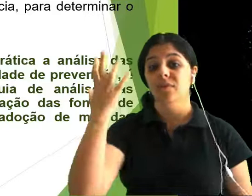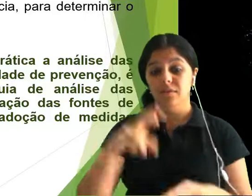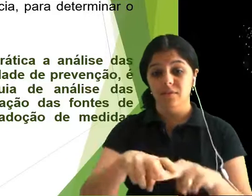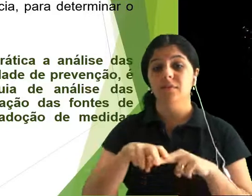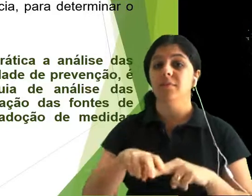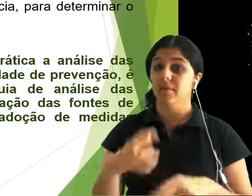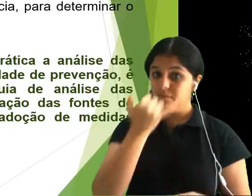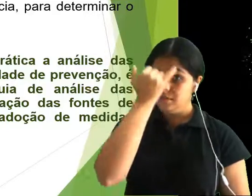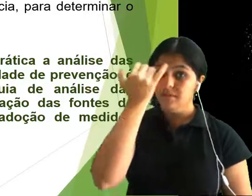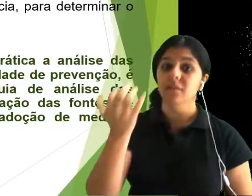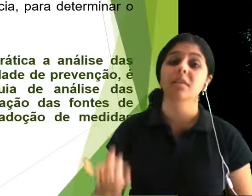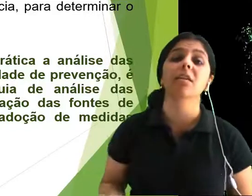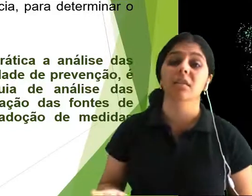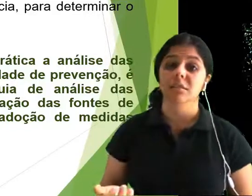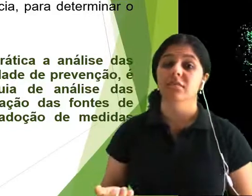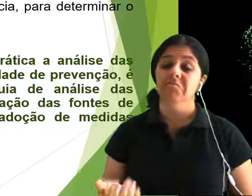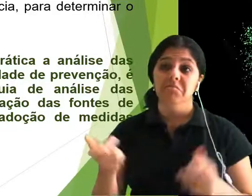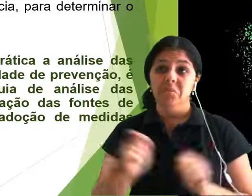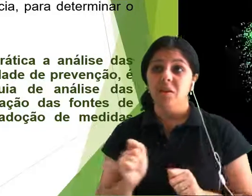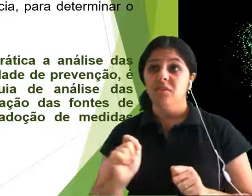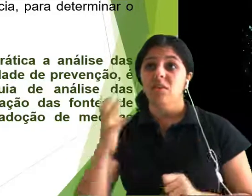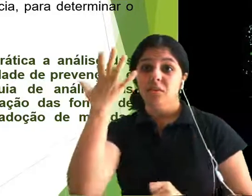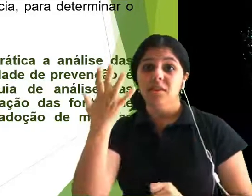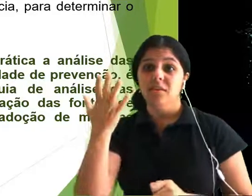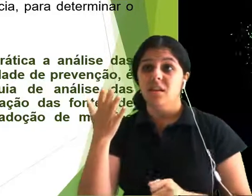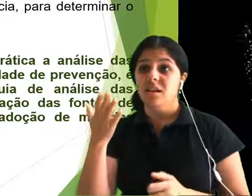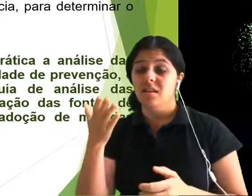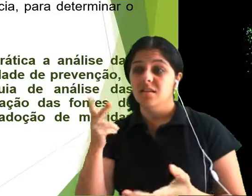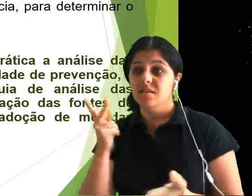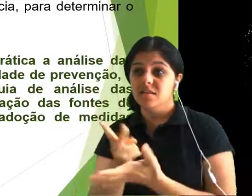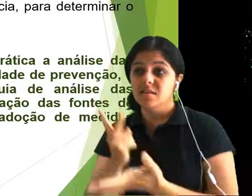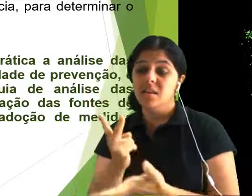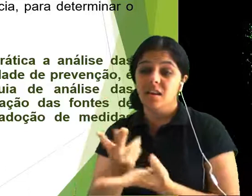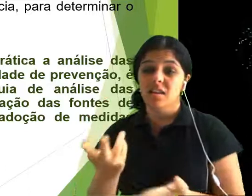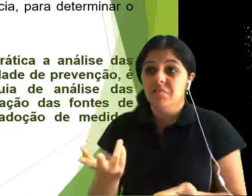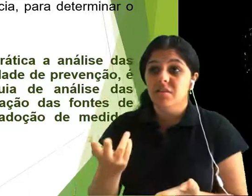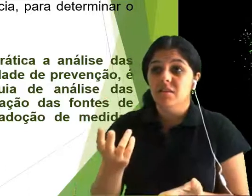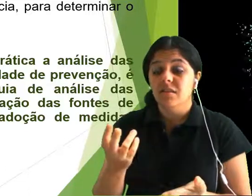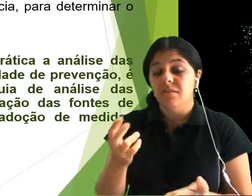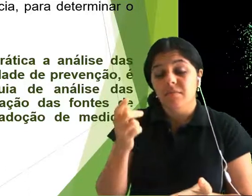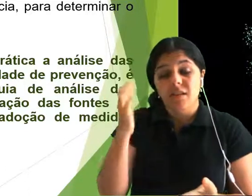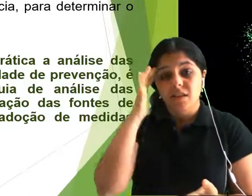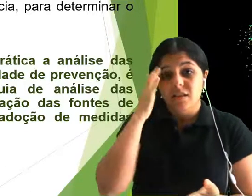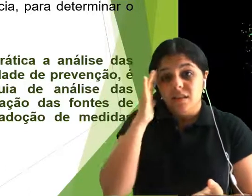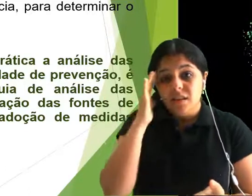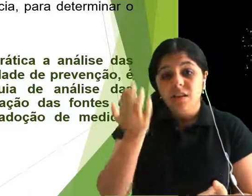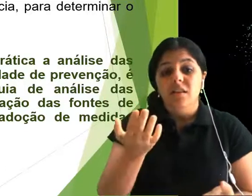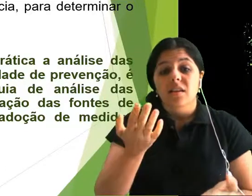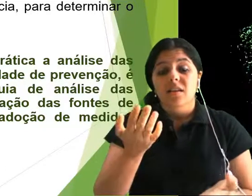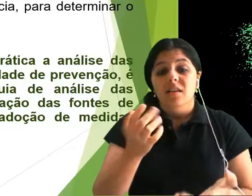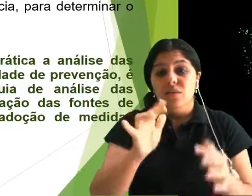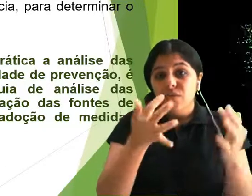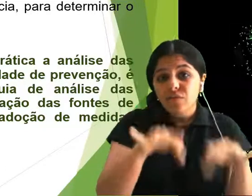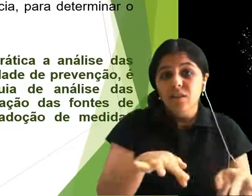acidente. Ocorrem eles em determinada sequência para determinar o resultado final. Então, o melhor método de colocar